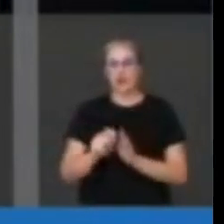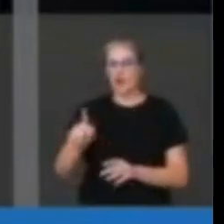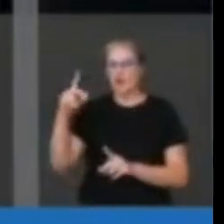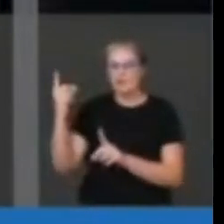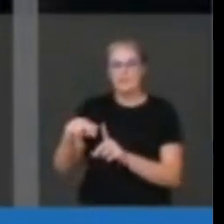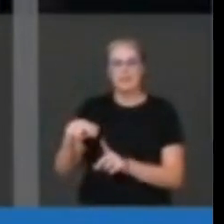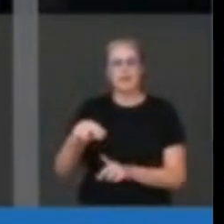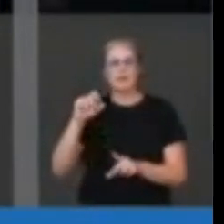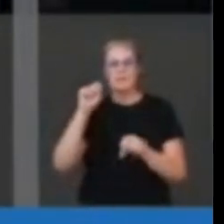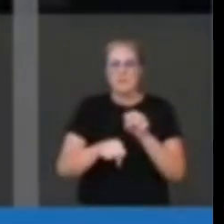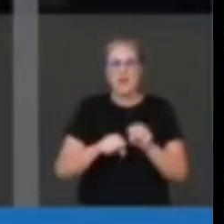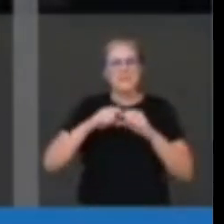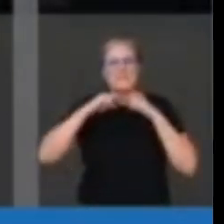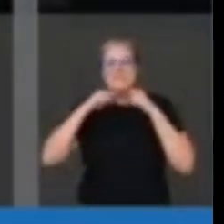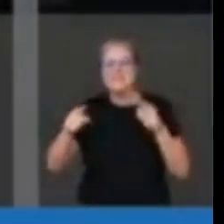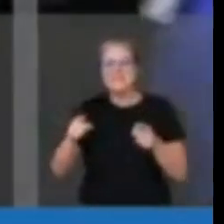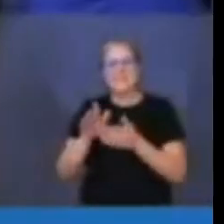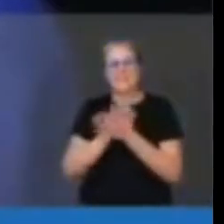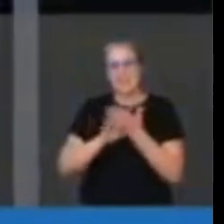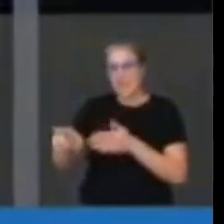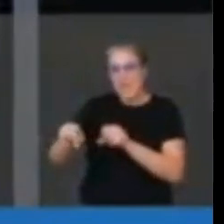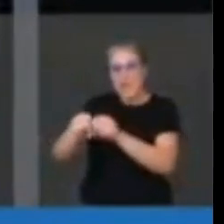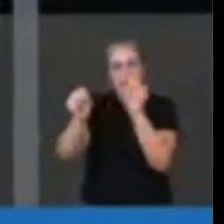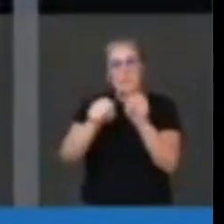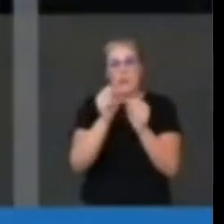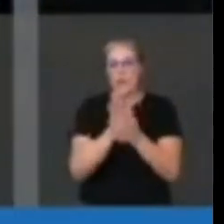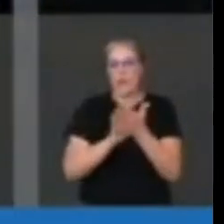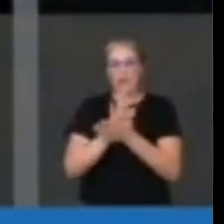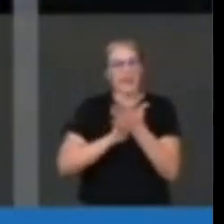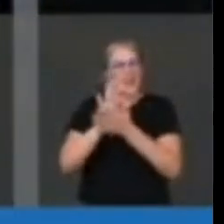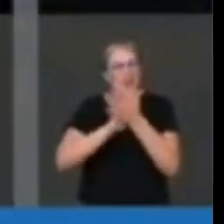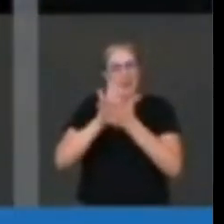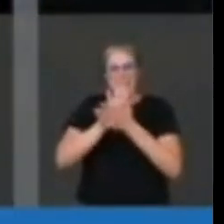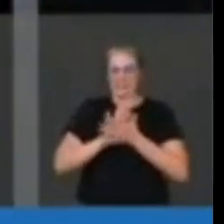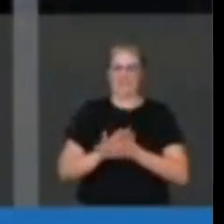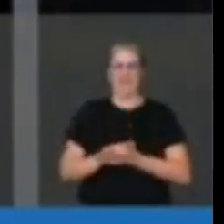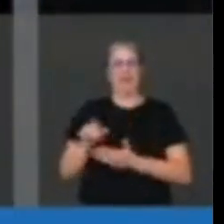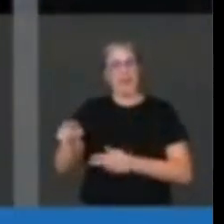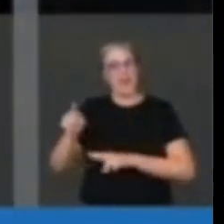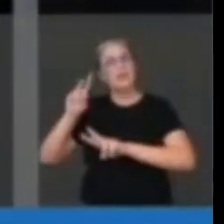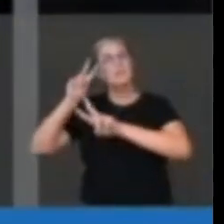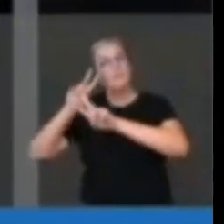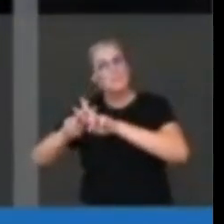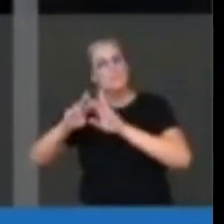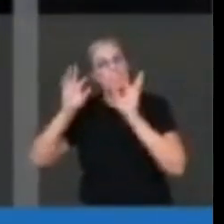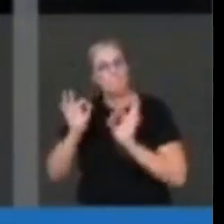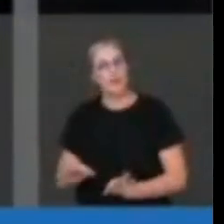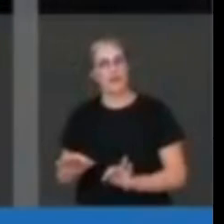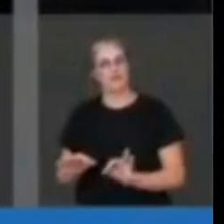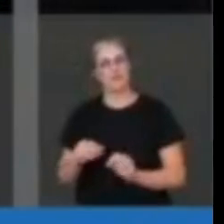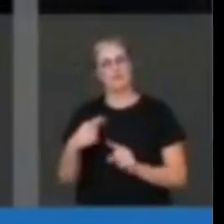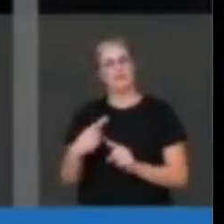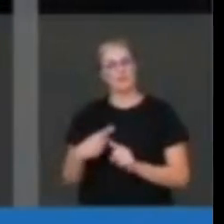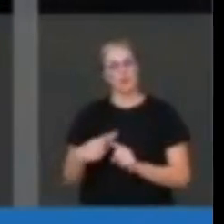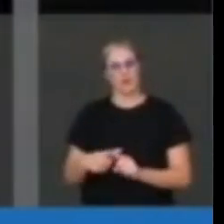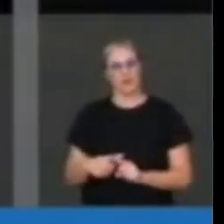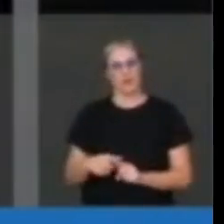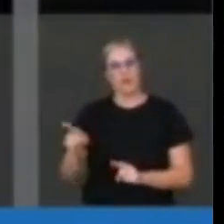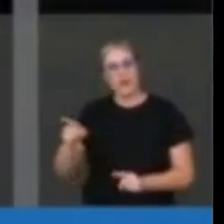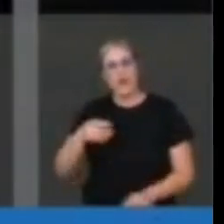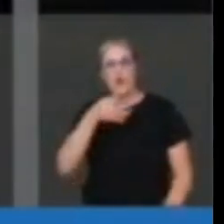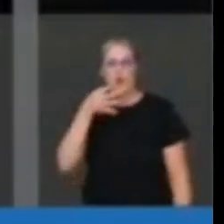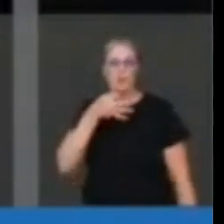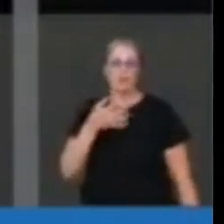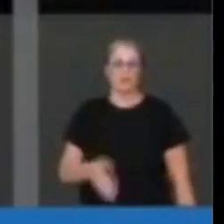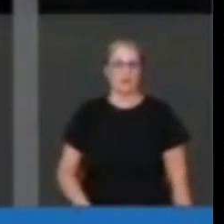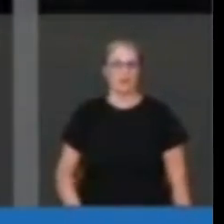matou ninguém, não depredou nada. Ele está preso. Eu vou além. Daqui